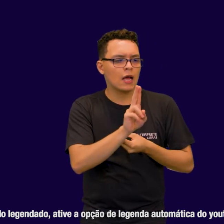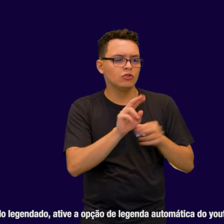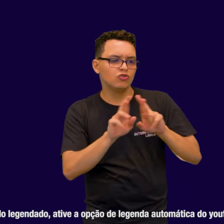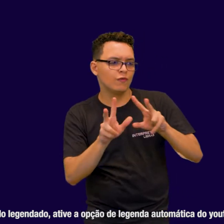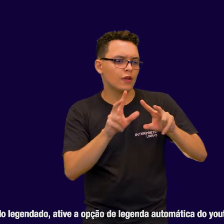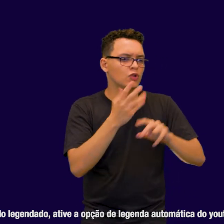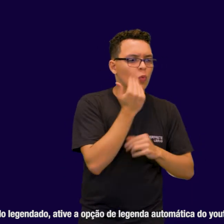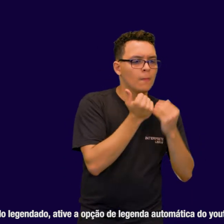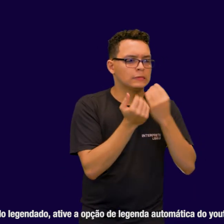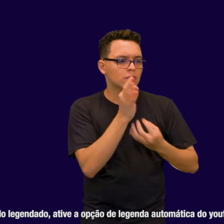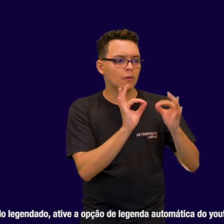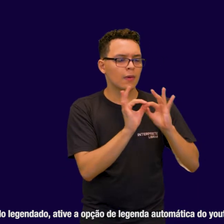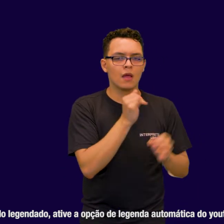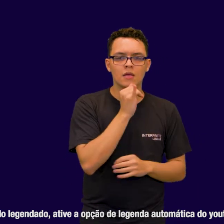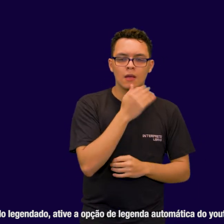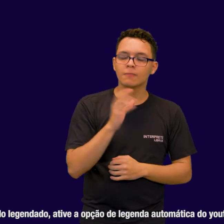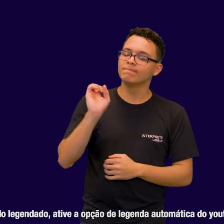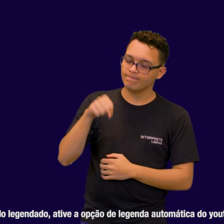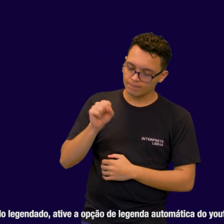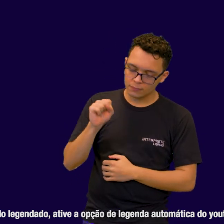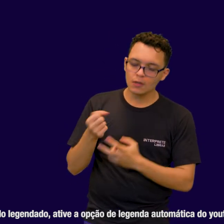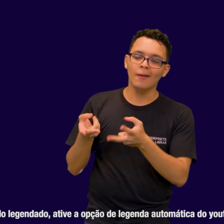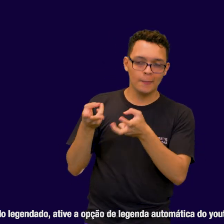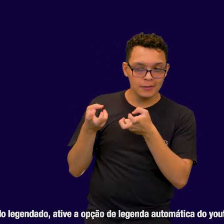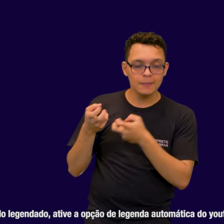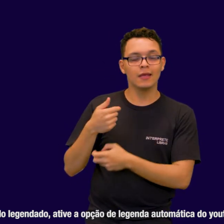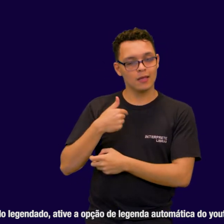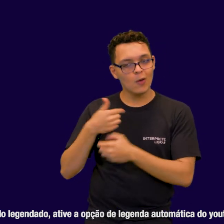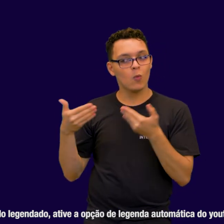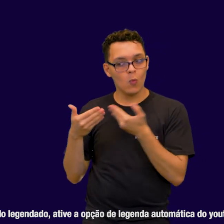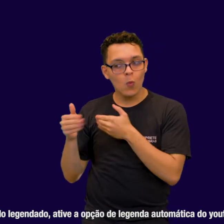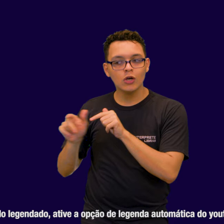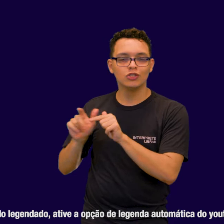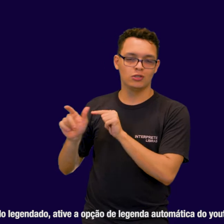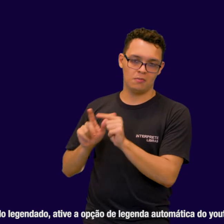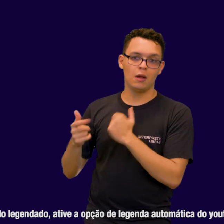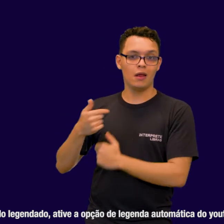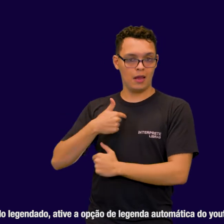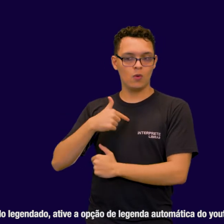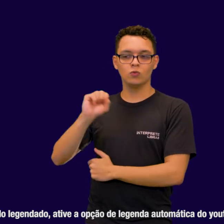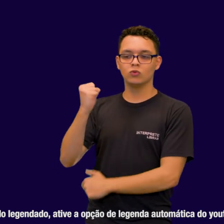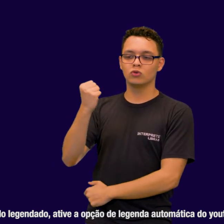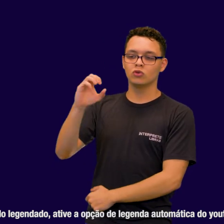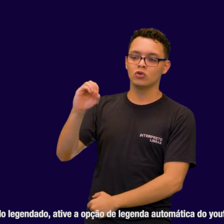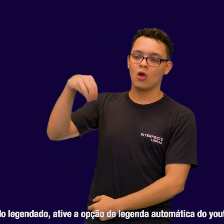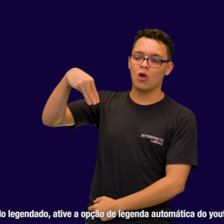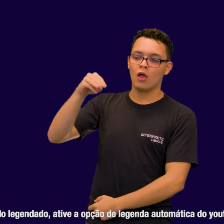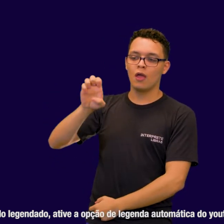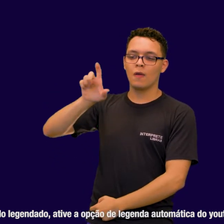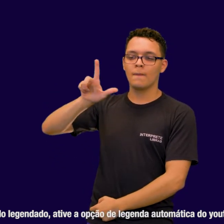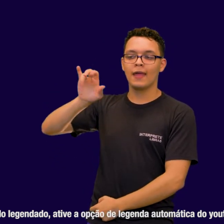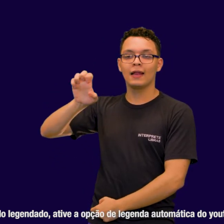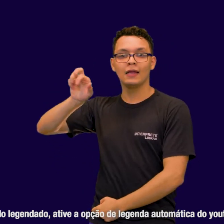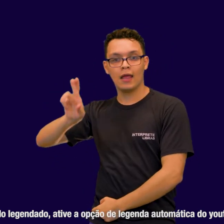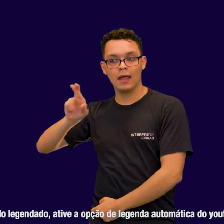isso no geral também? Sim, tenho percebido e é a área que eu atuo, né? Eu sou sommelier de cerveja, então eu atuo